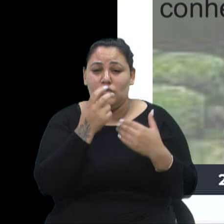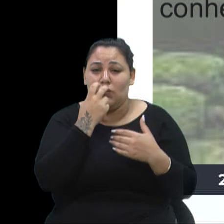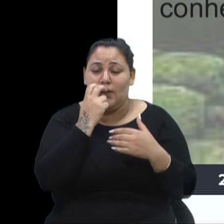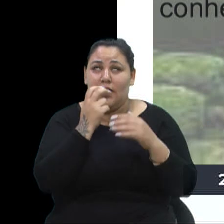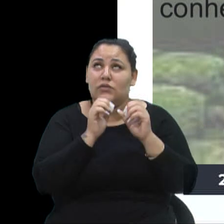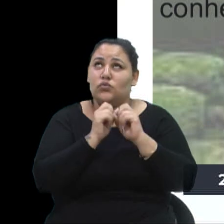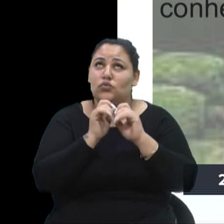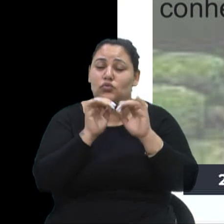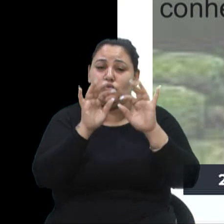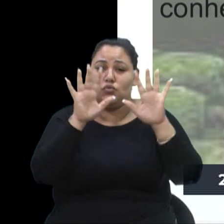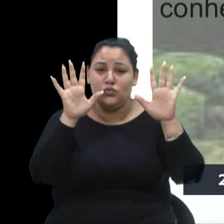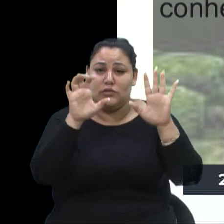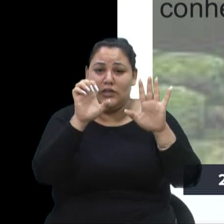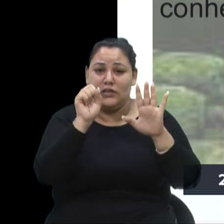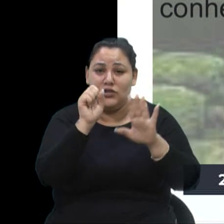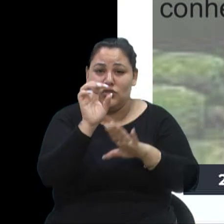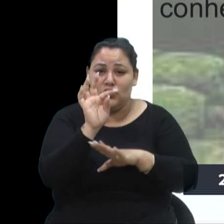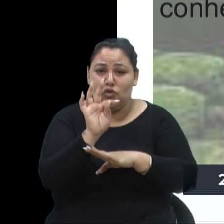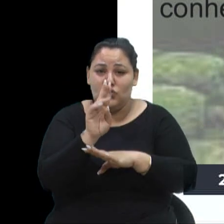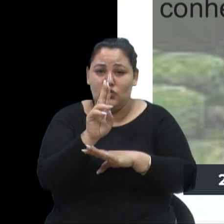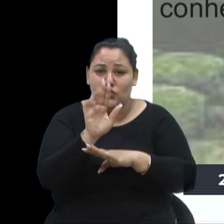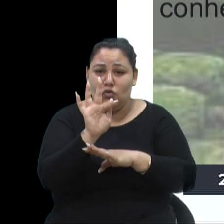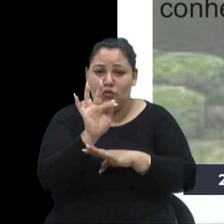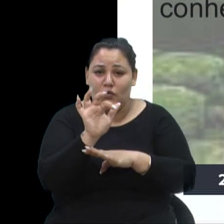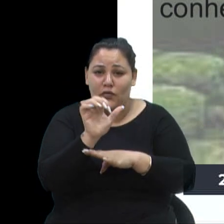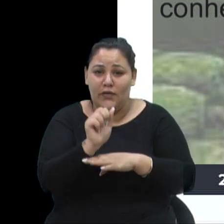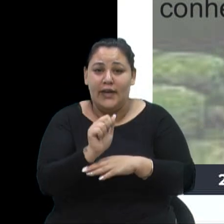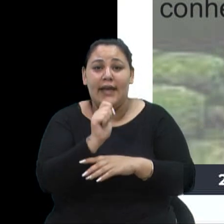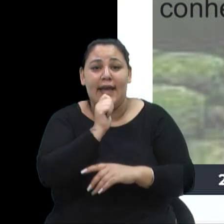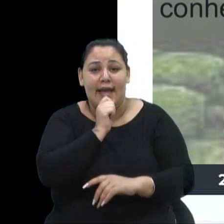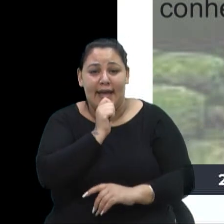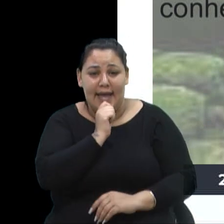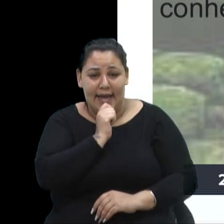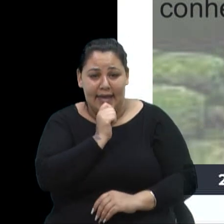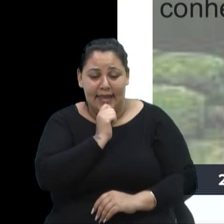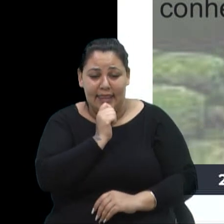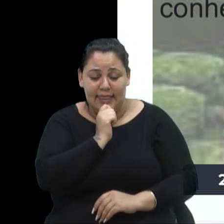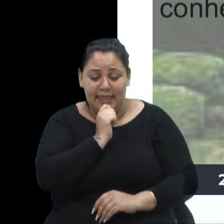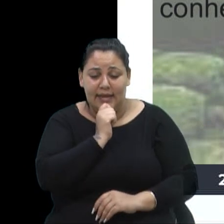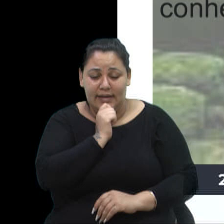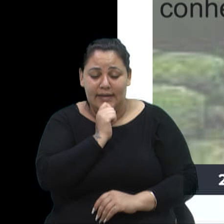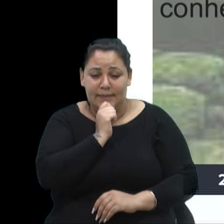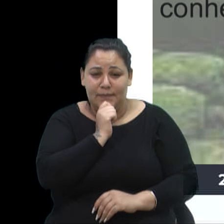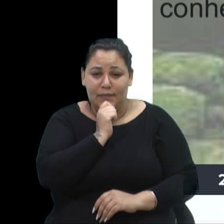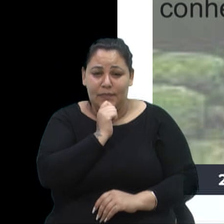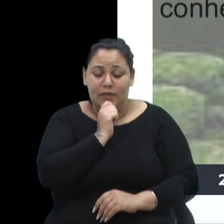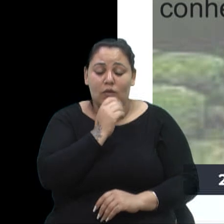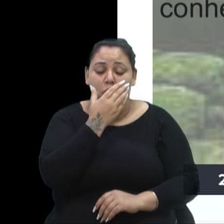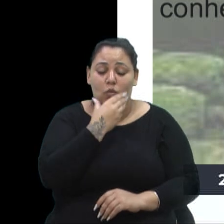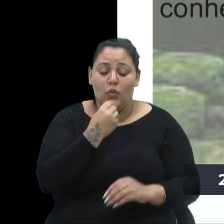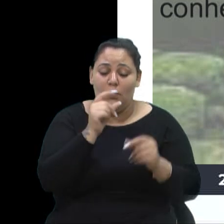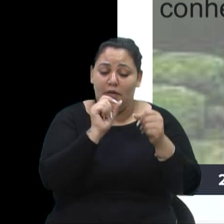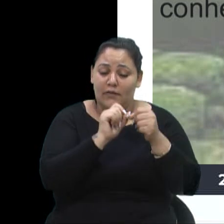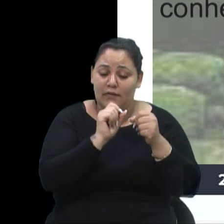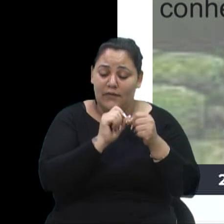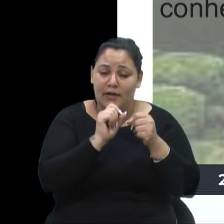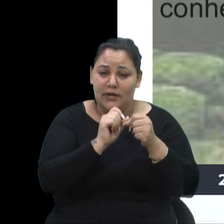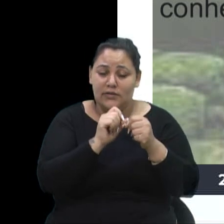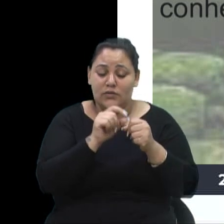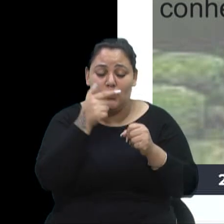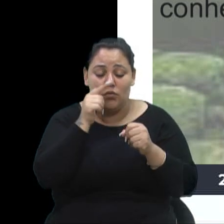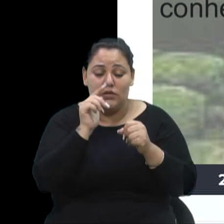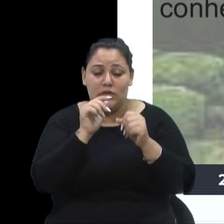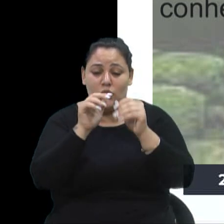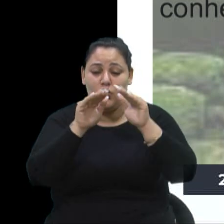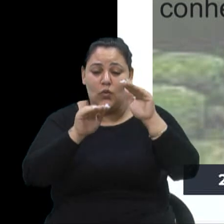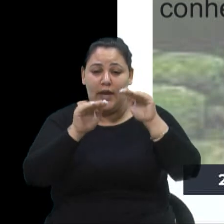estufa, que ainda forem causadas pelo homem, alcançar equilíbrio e a remoção de gases da atmosfera, um processo